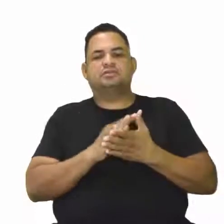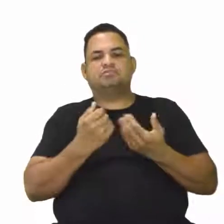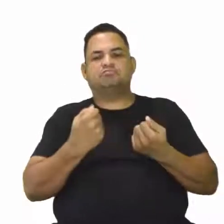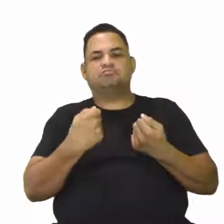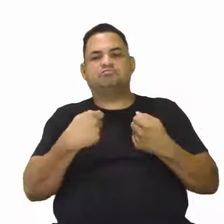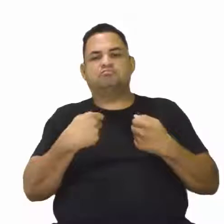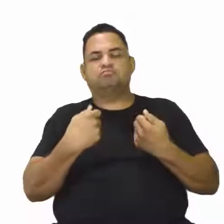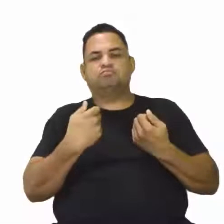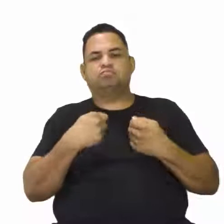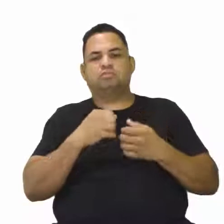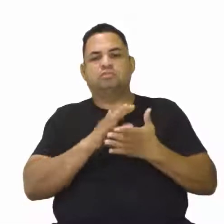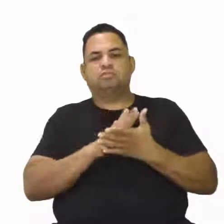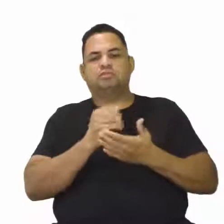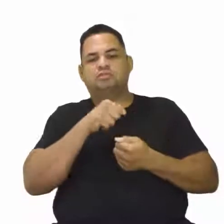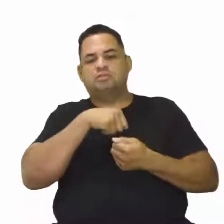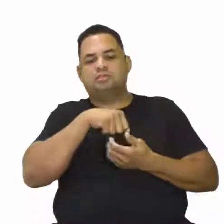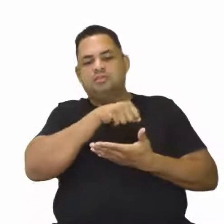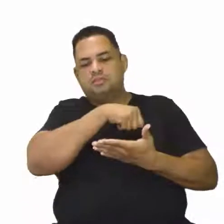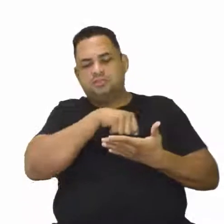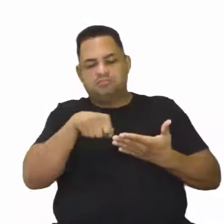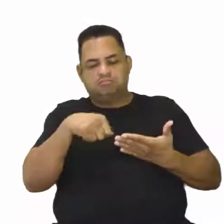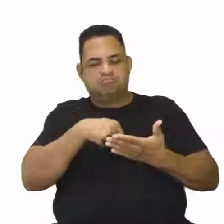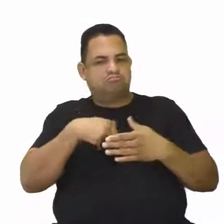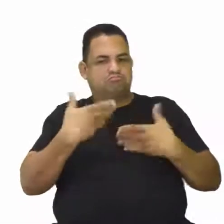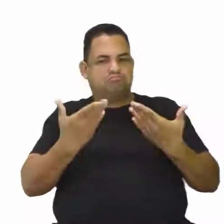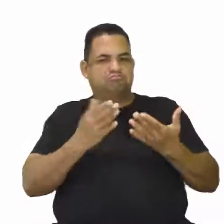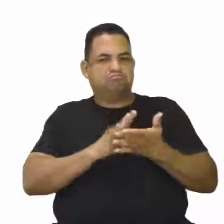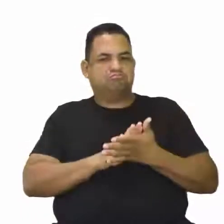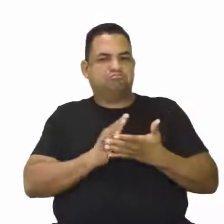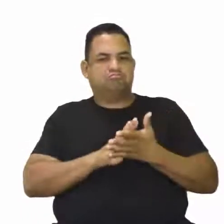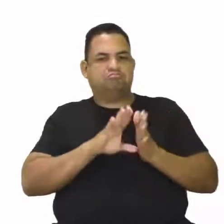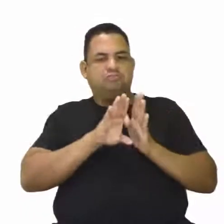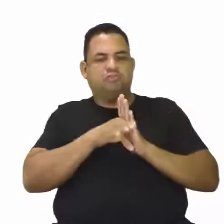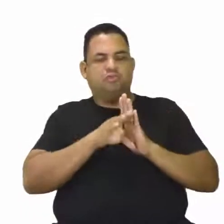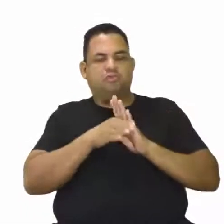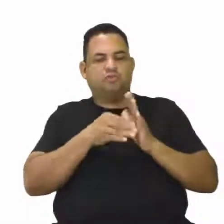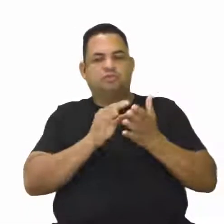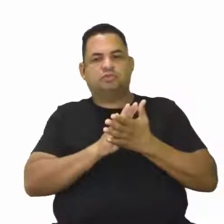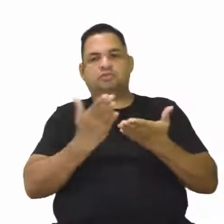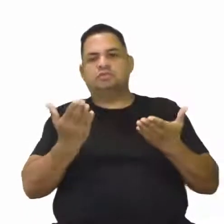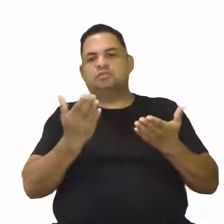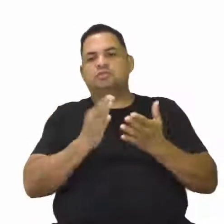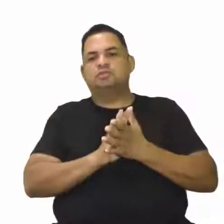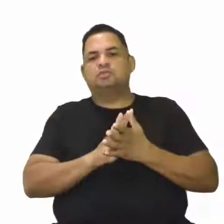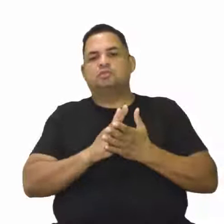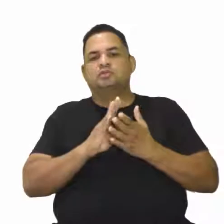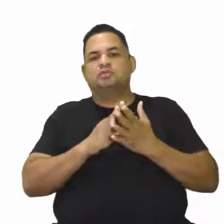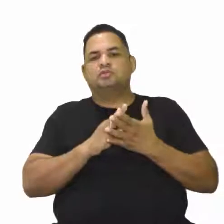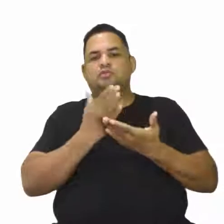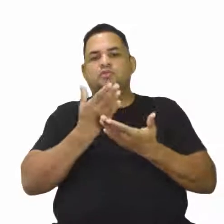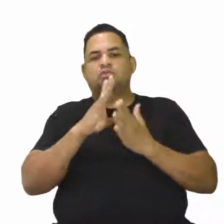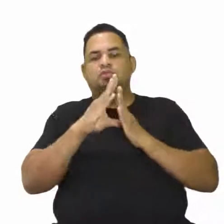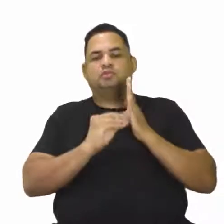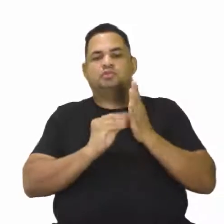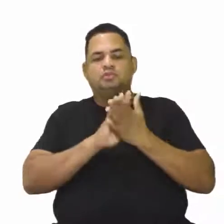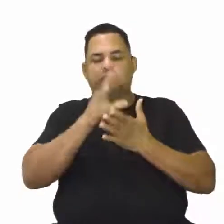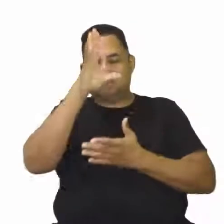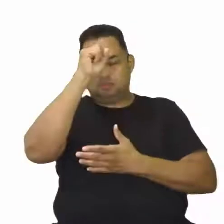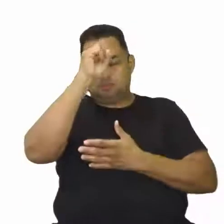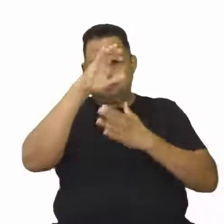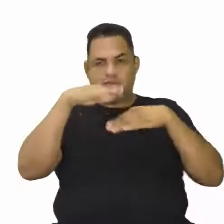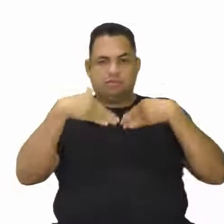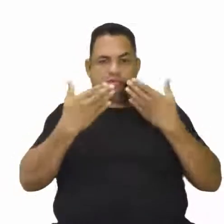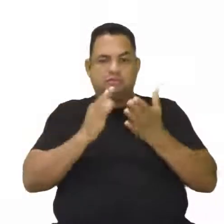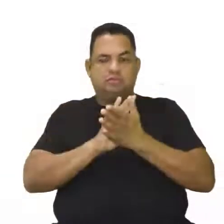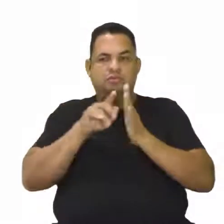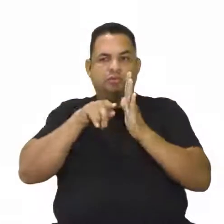pode escrever de forma manual também ali os conceitos do conteúdo a qual você está aprendendo. Então, quando vocês